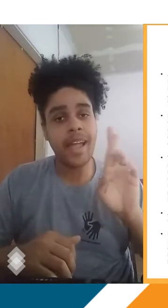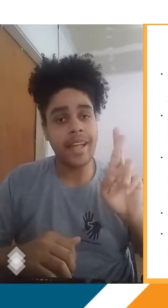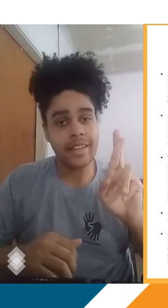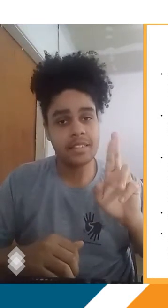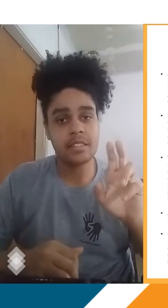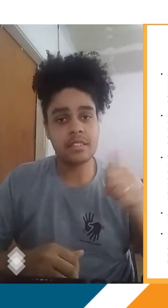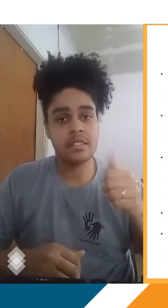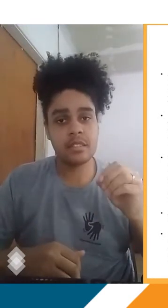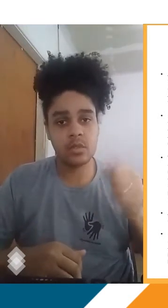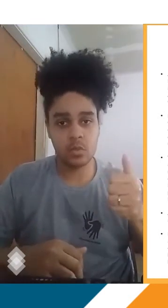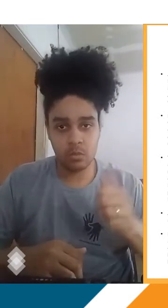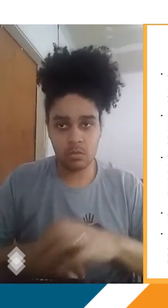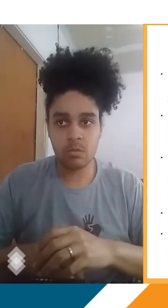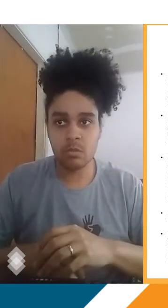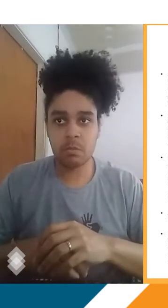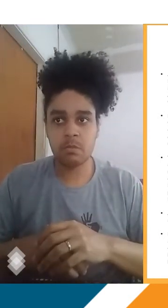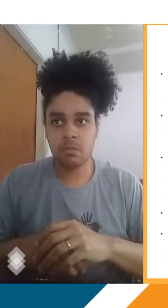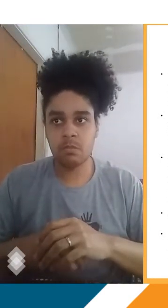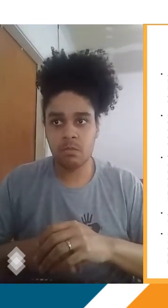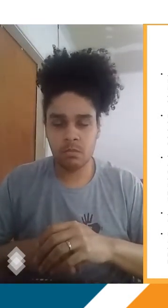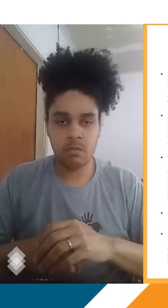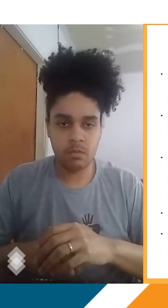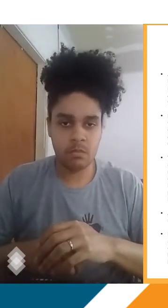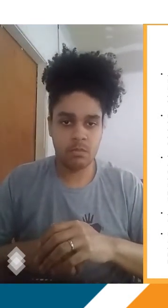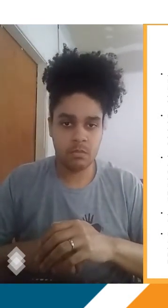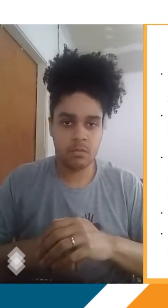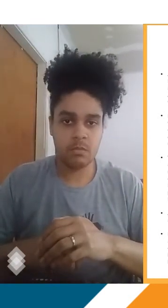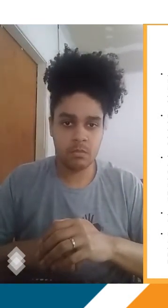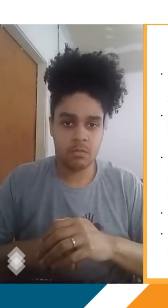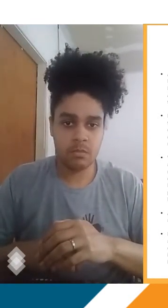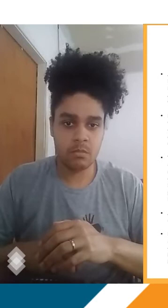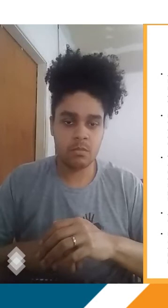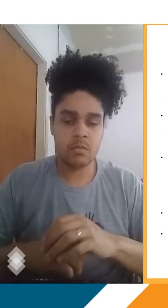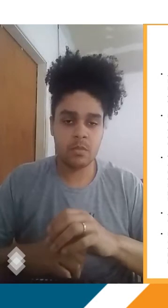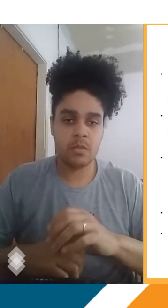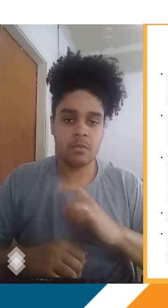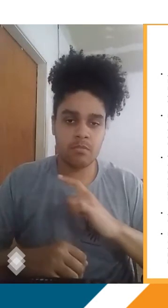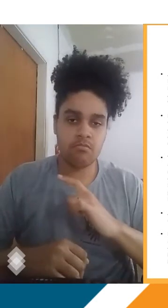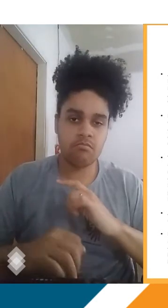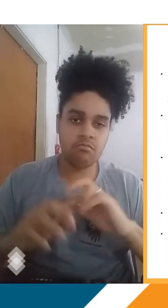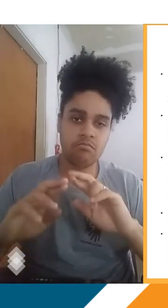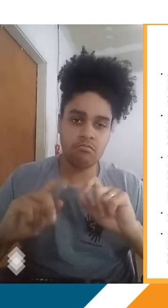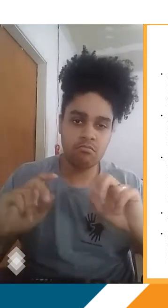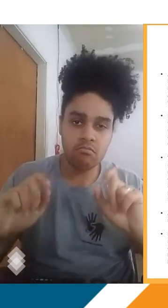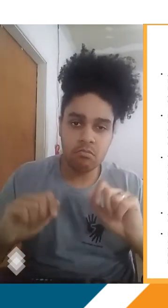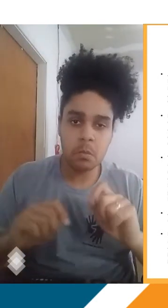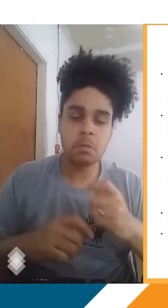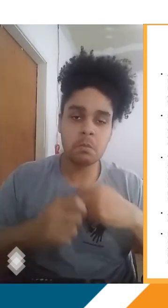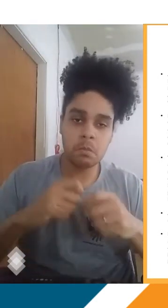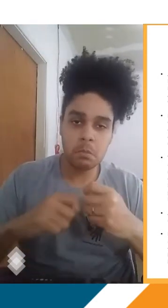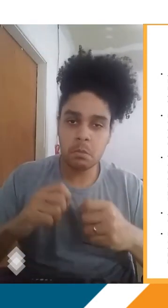da BR-101. A presença de fixos e amenidades naturais atraíram importantes empreendimentos para a região, entre os quais podem